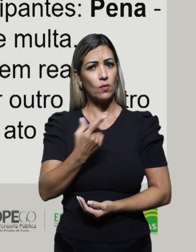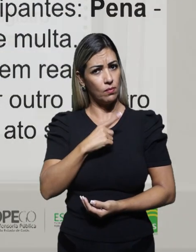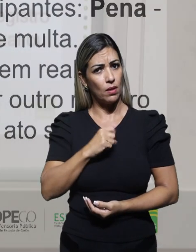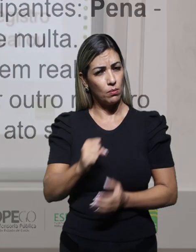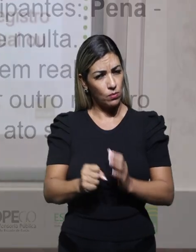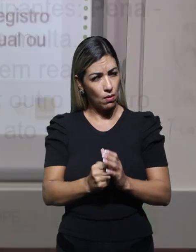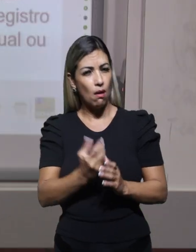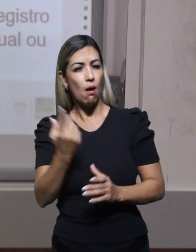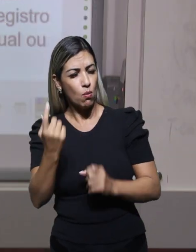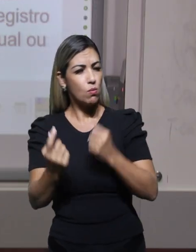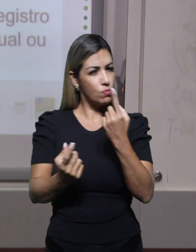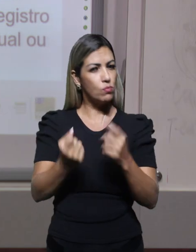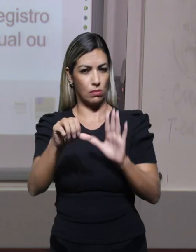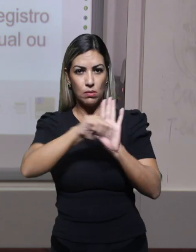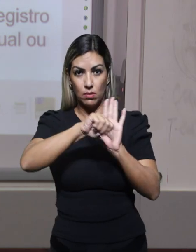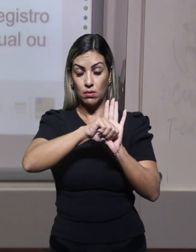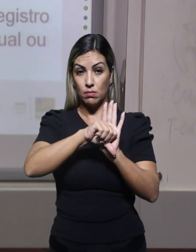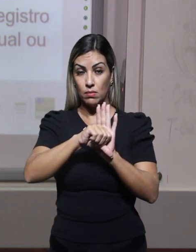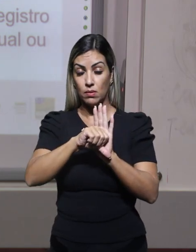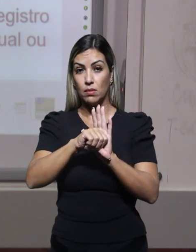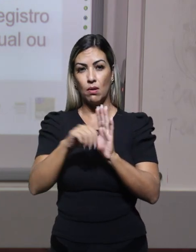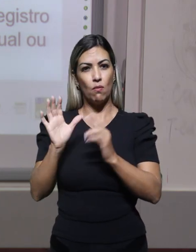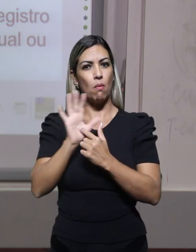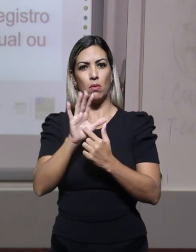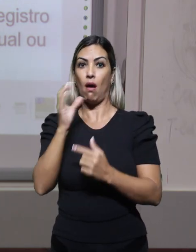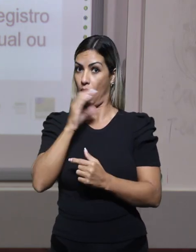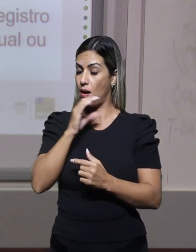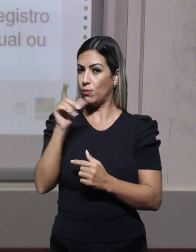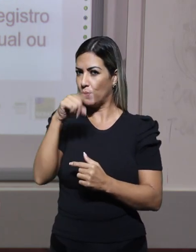Nós temos alguns outros crimes que eu vou passando um